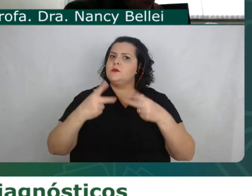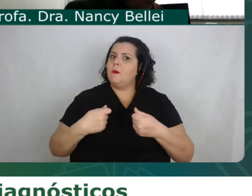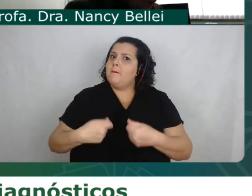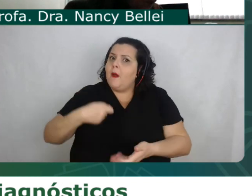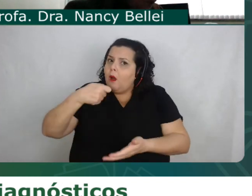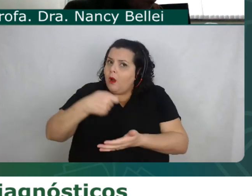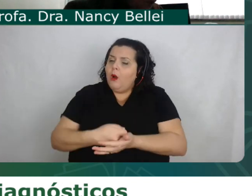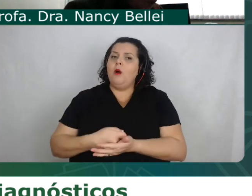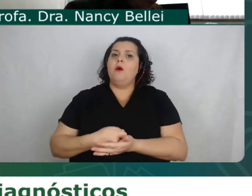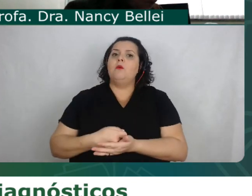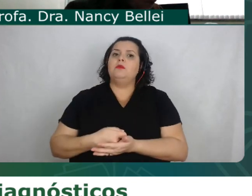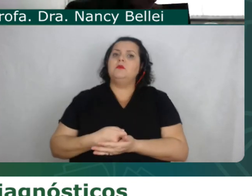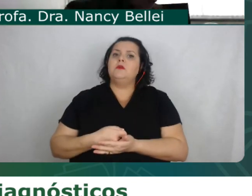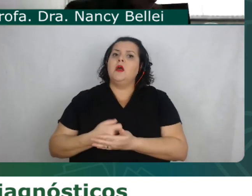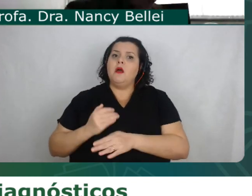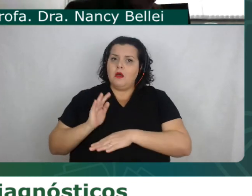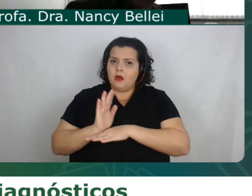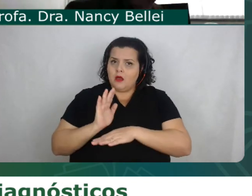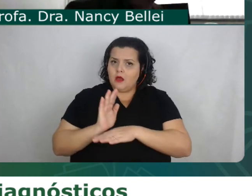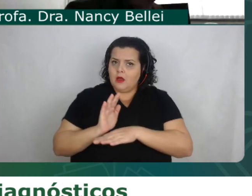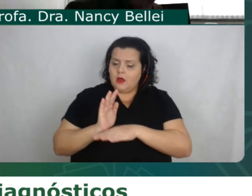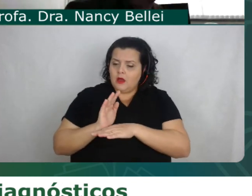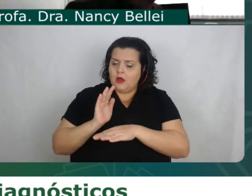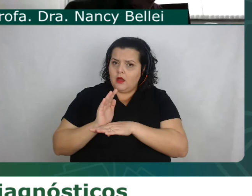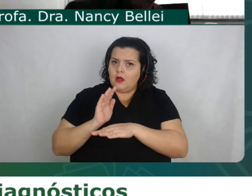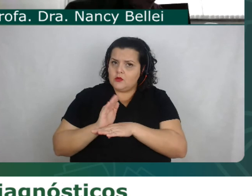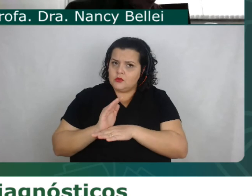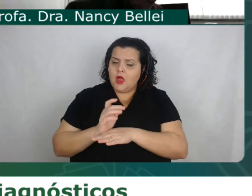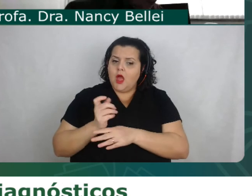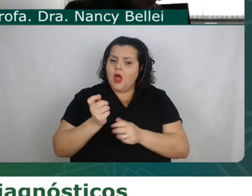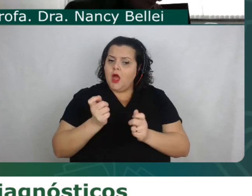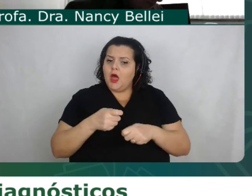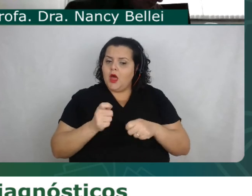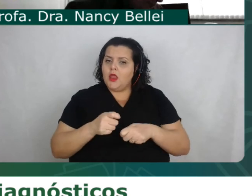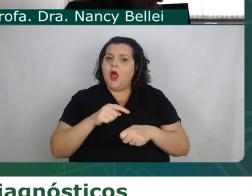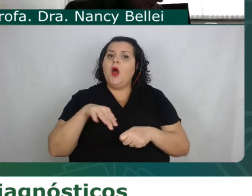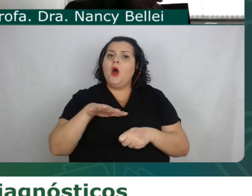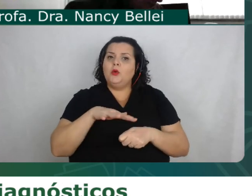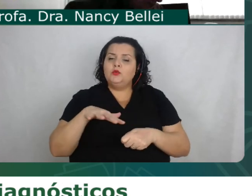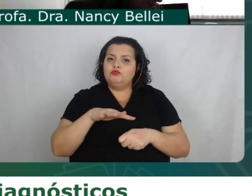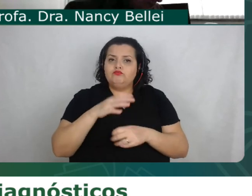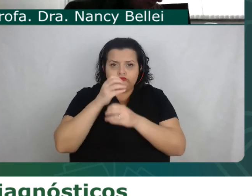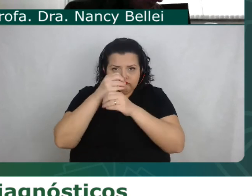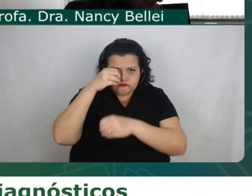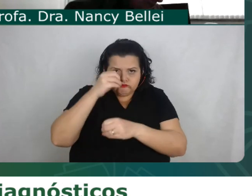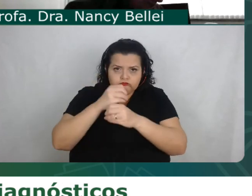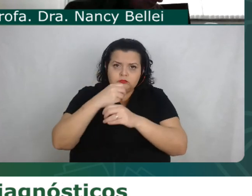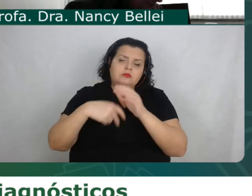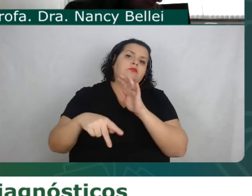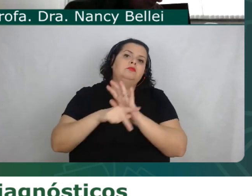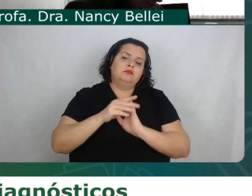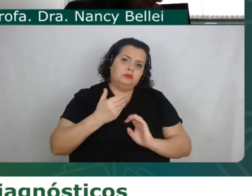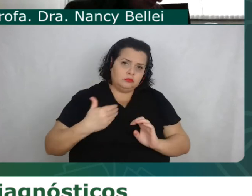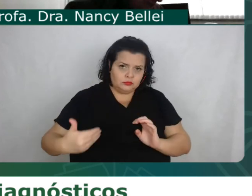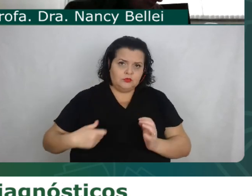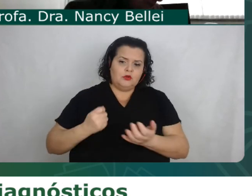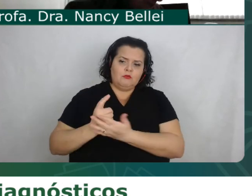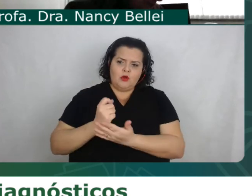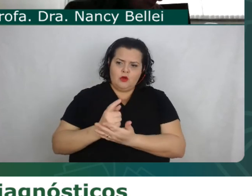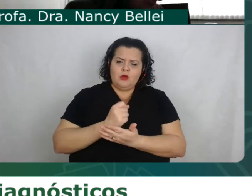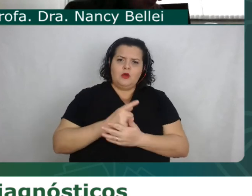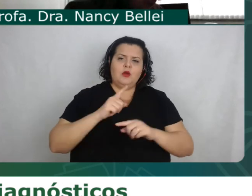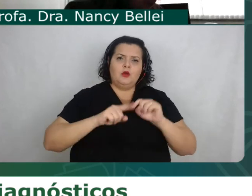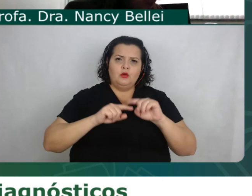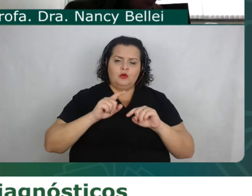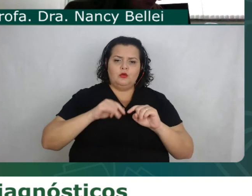condições para os seus laboratórios de saúde pública funcionarem adequadamente, com a compra dos insumos necessários. Por exemplo, nós